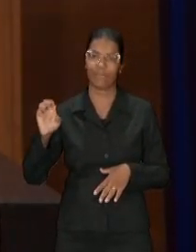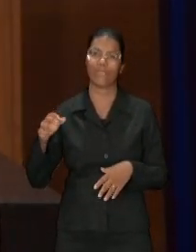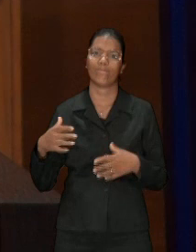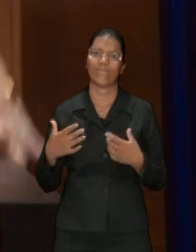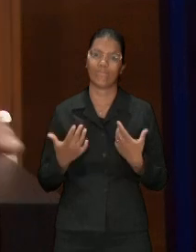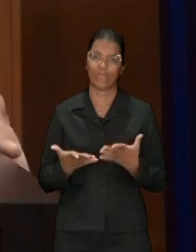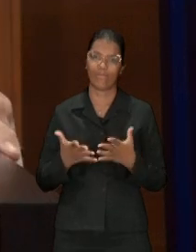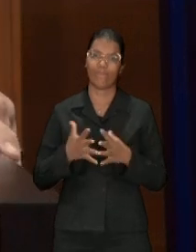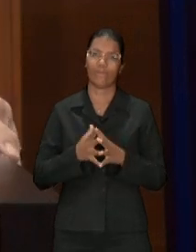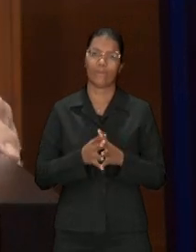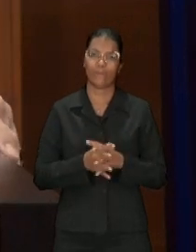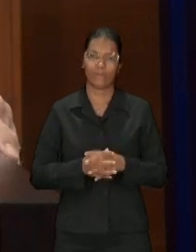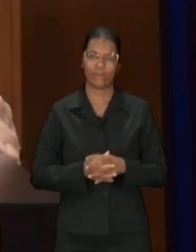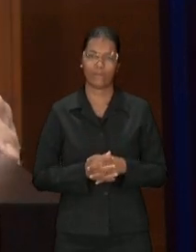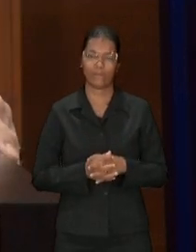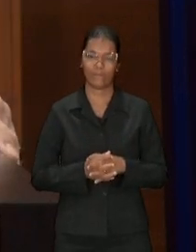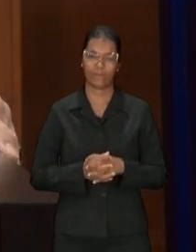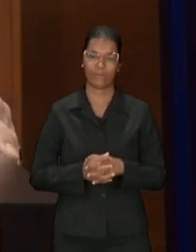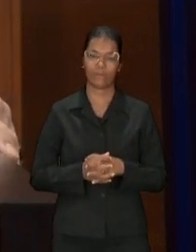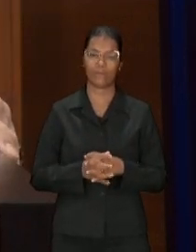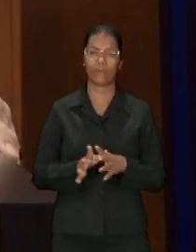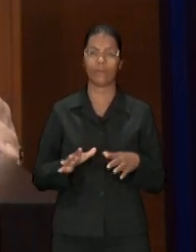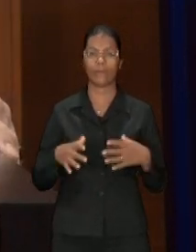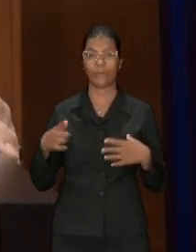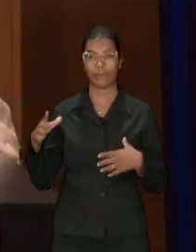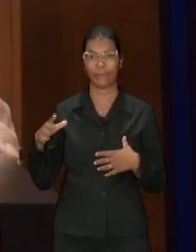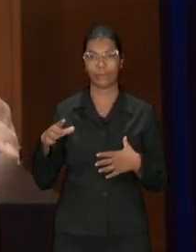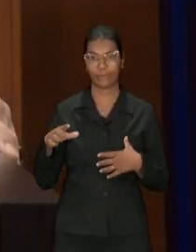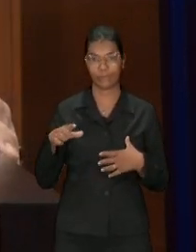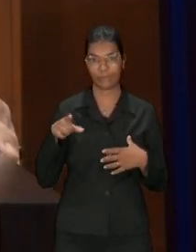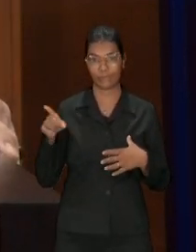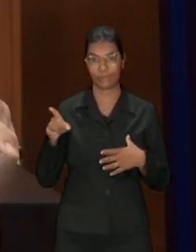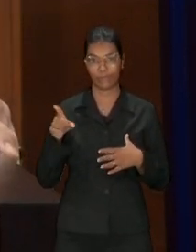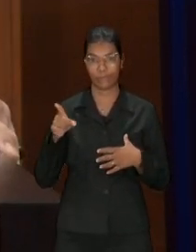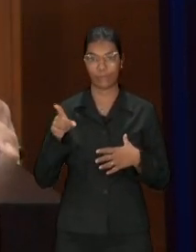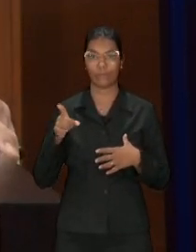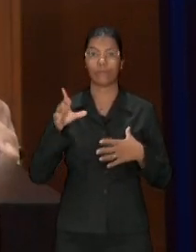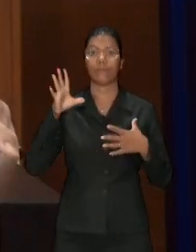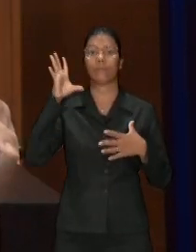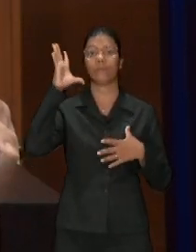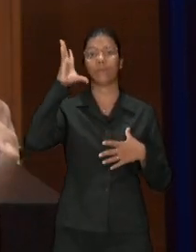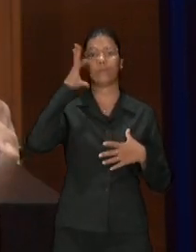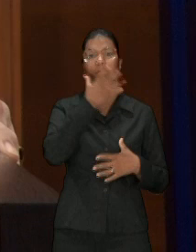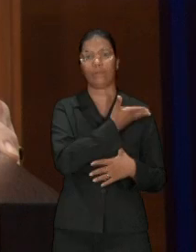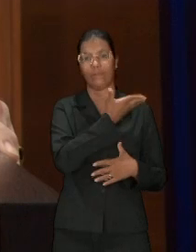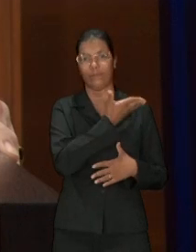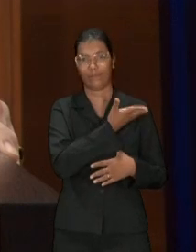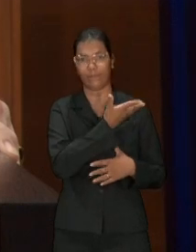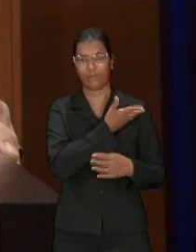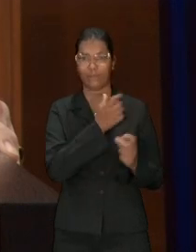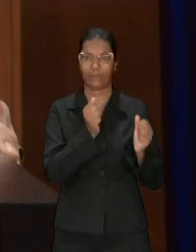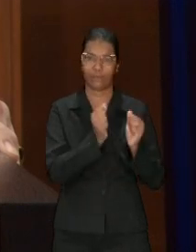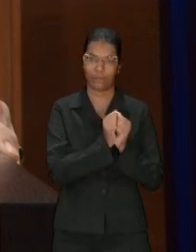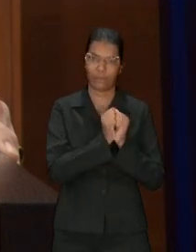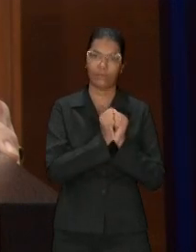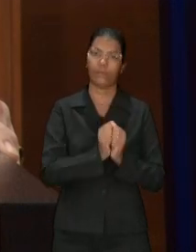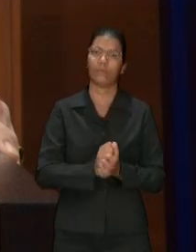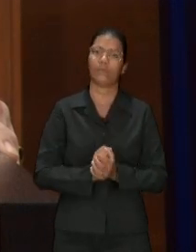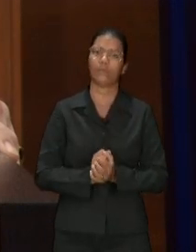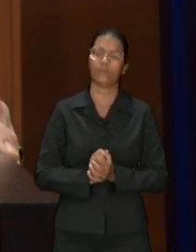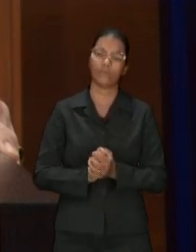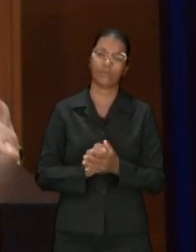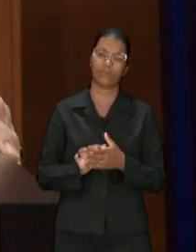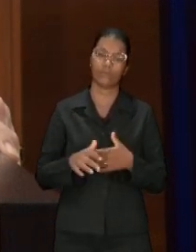alguns colegas magistrados aí já trabalhei também com perícia judicial, e estou a fundo dedicado a essa causa, uma causa nobre, né?